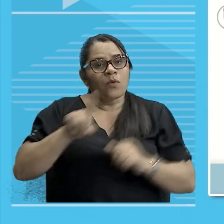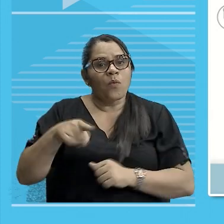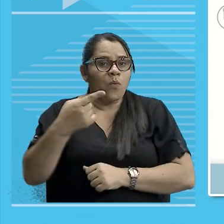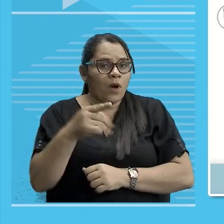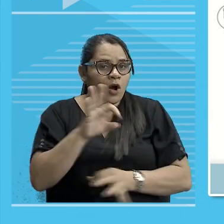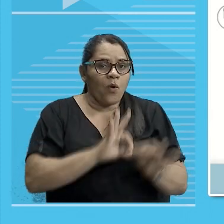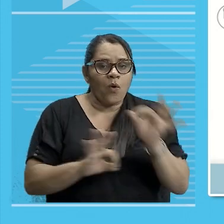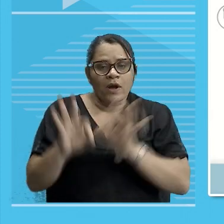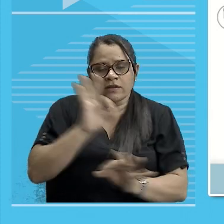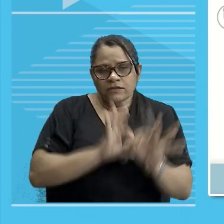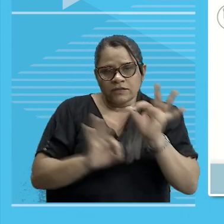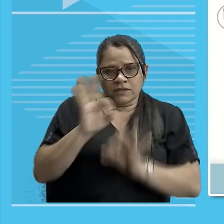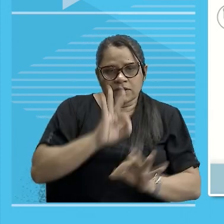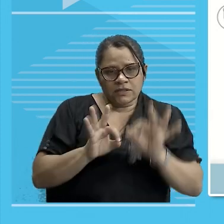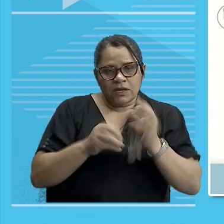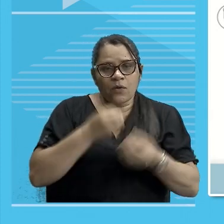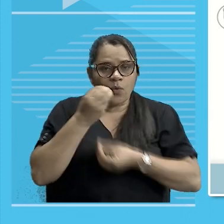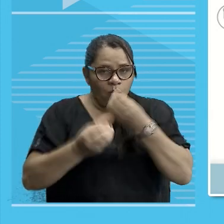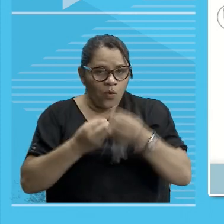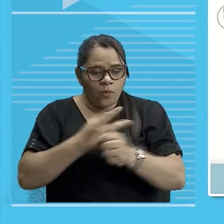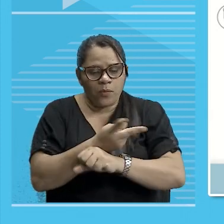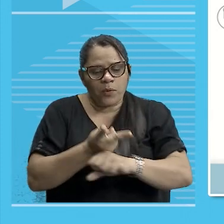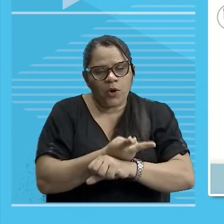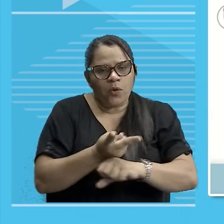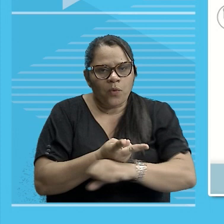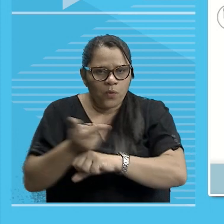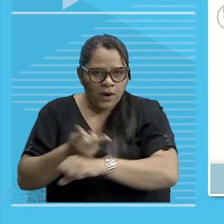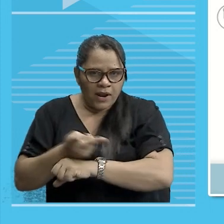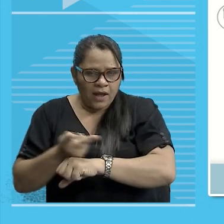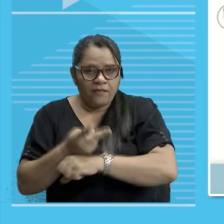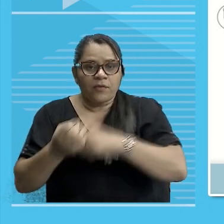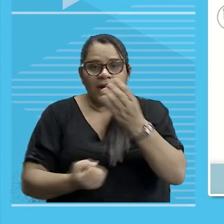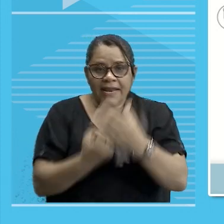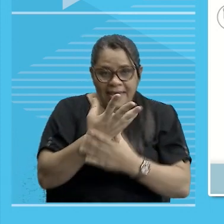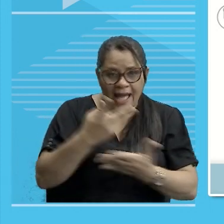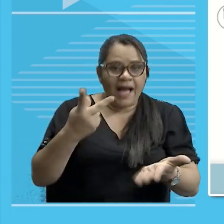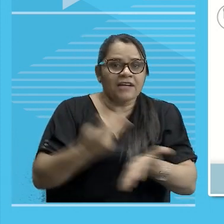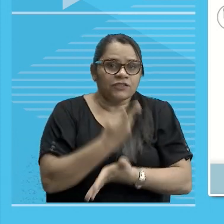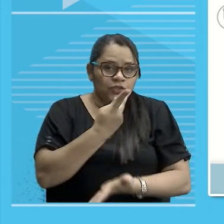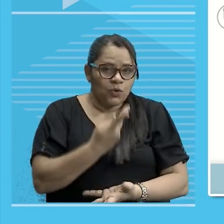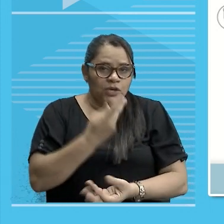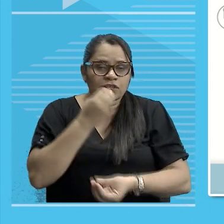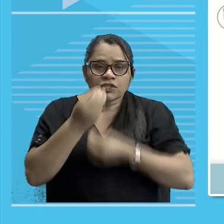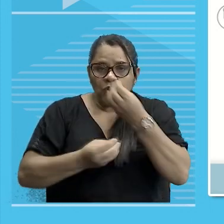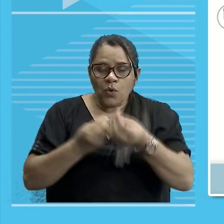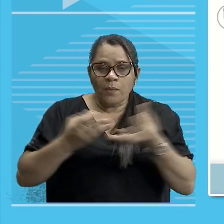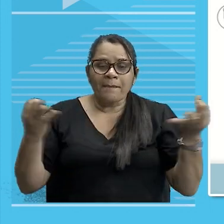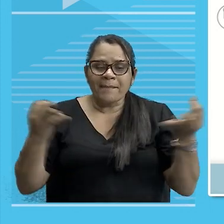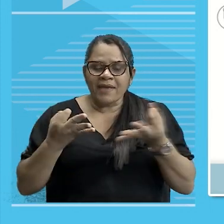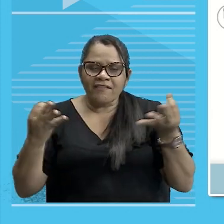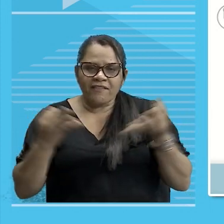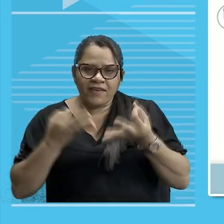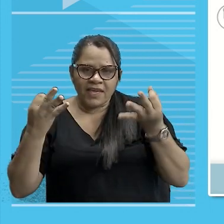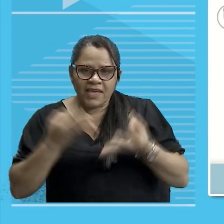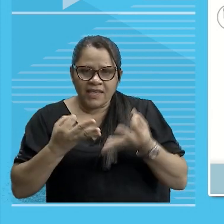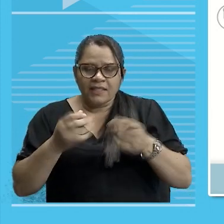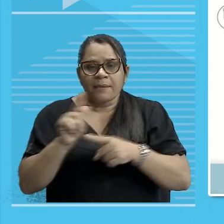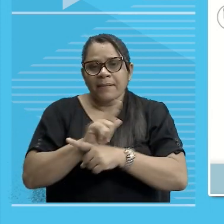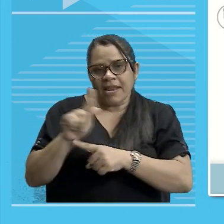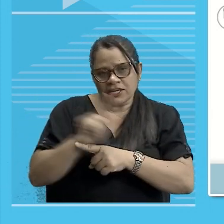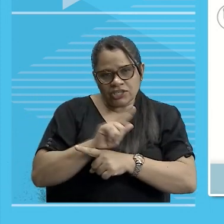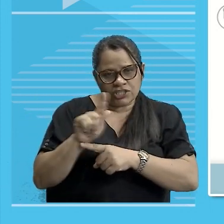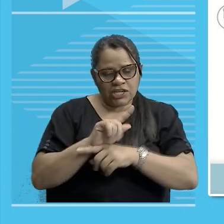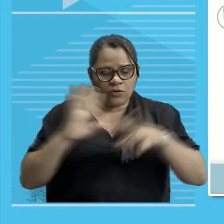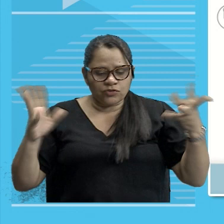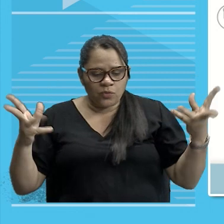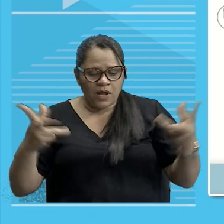organização buscava implementar ações eficazes para gestão da